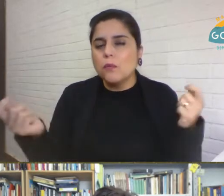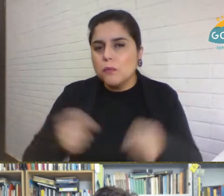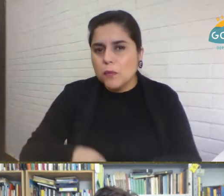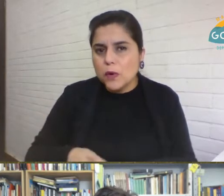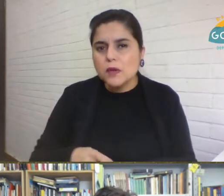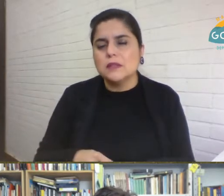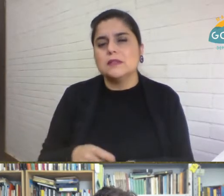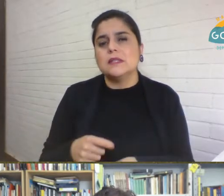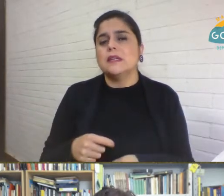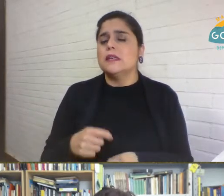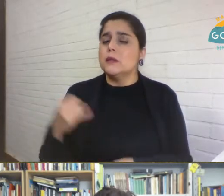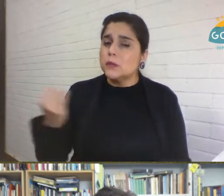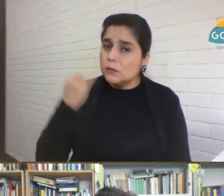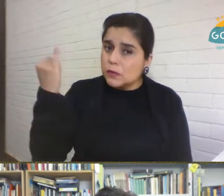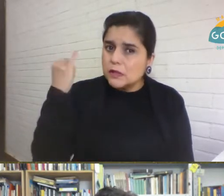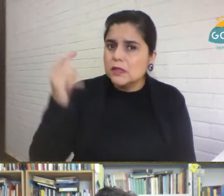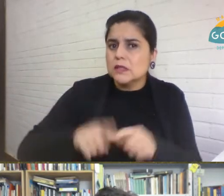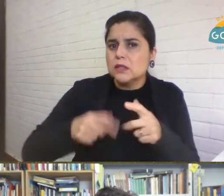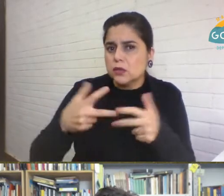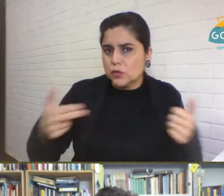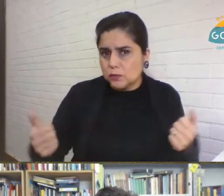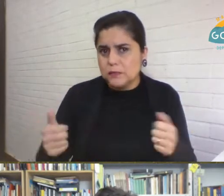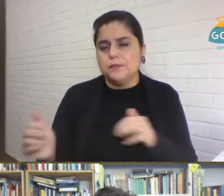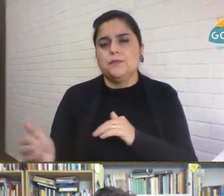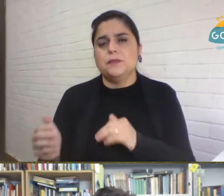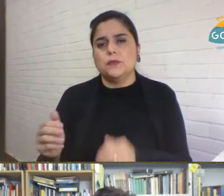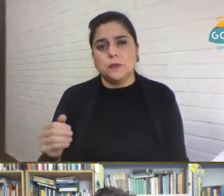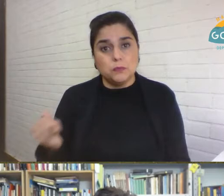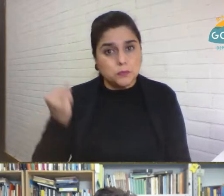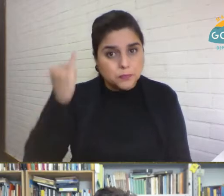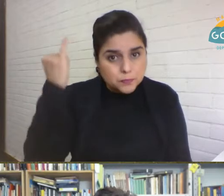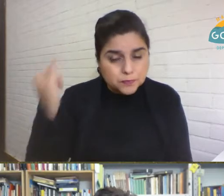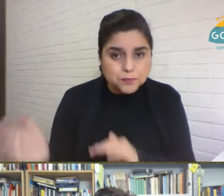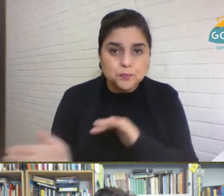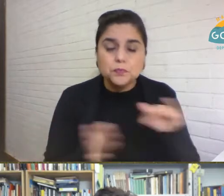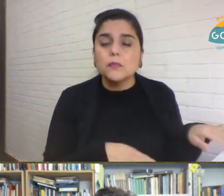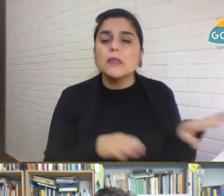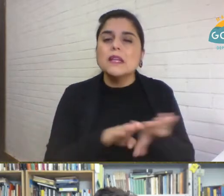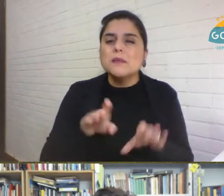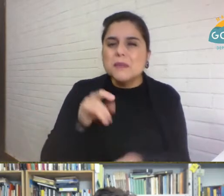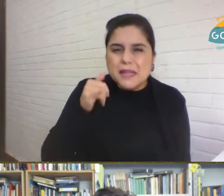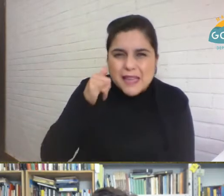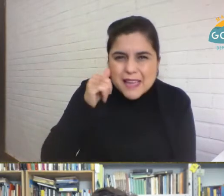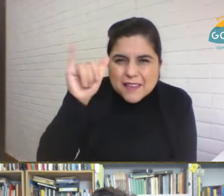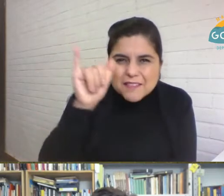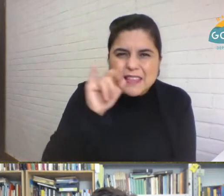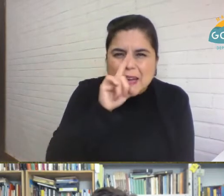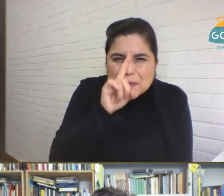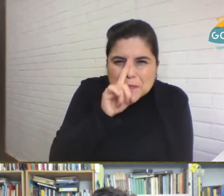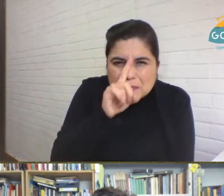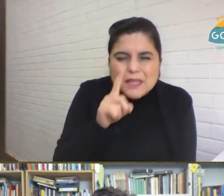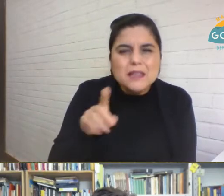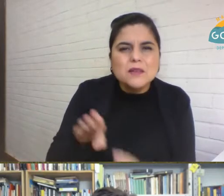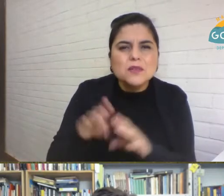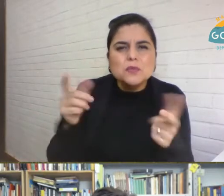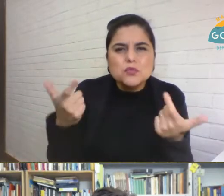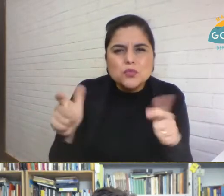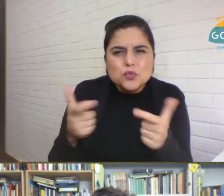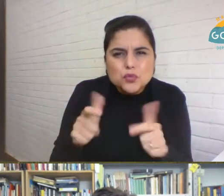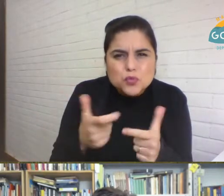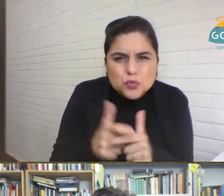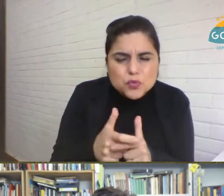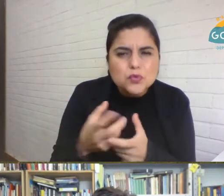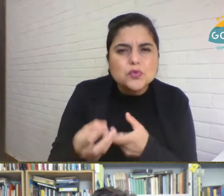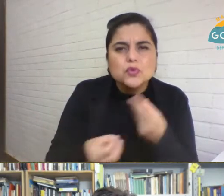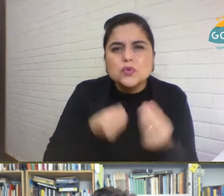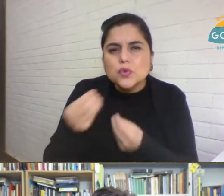válida, programas de redução de riscos e minimização de danos, na perspectiva de que